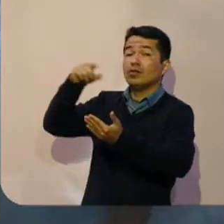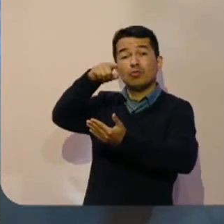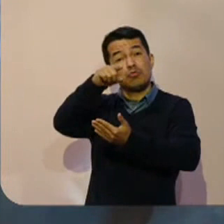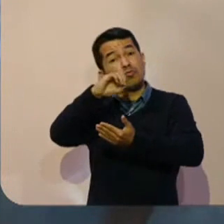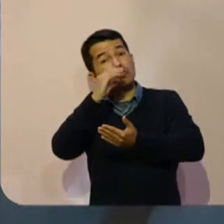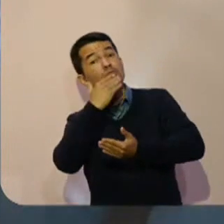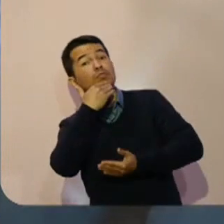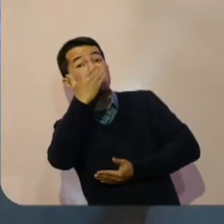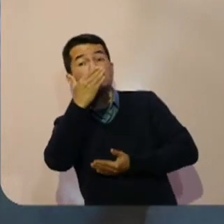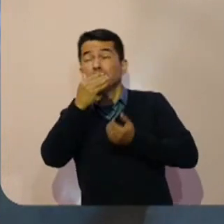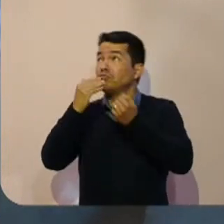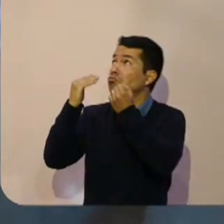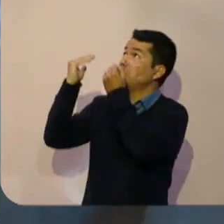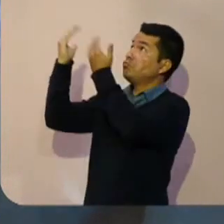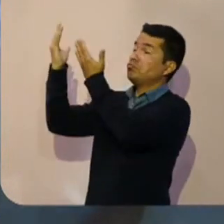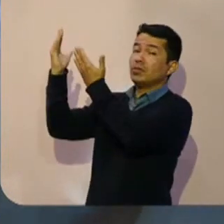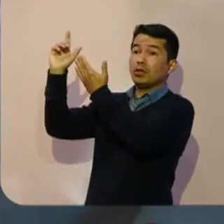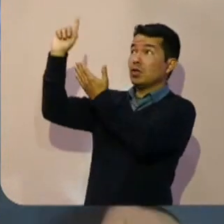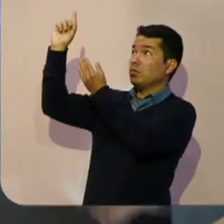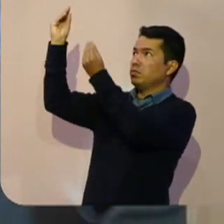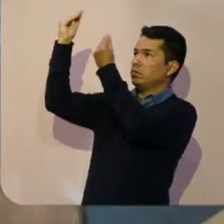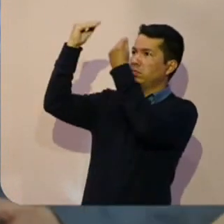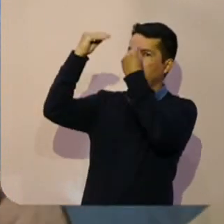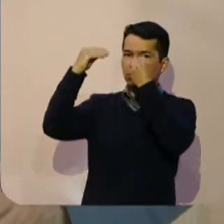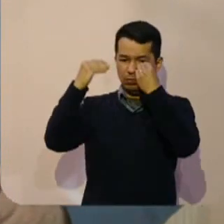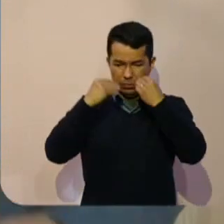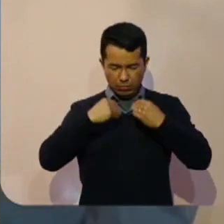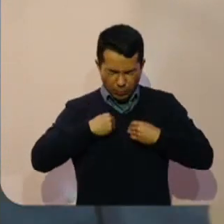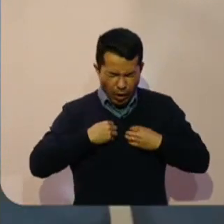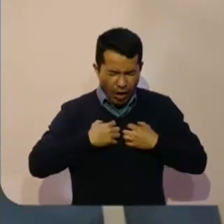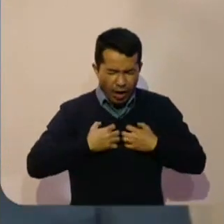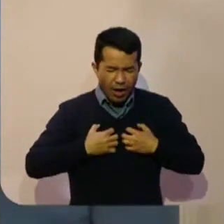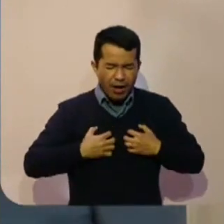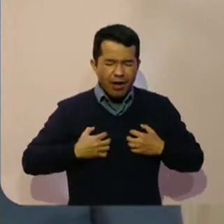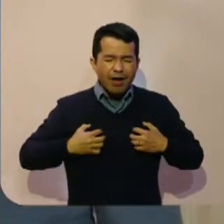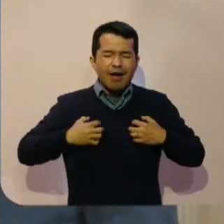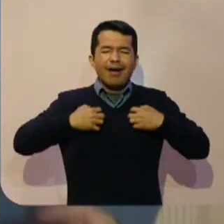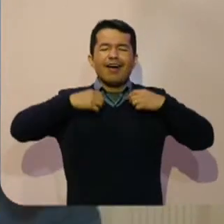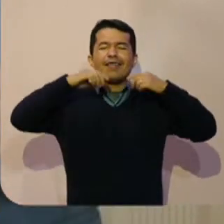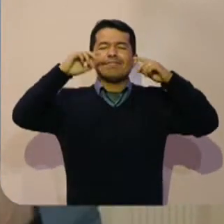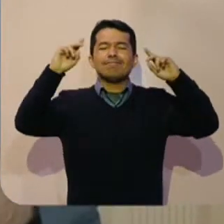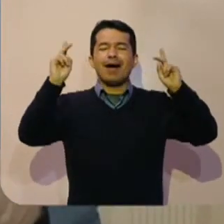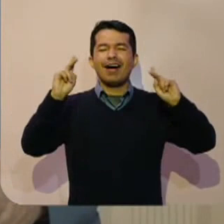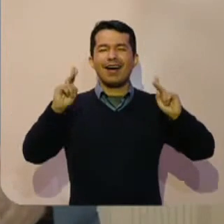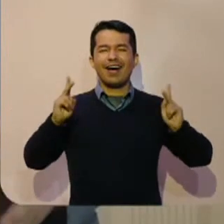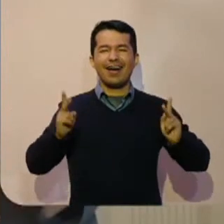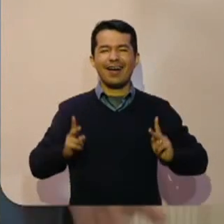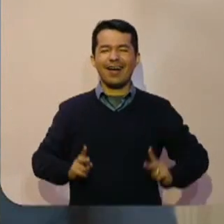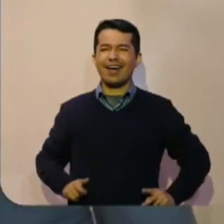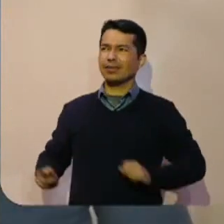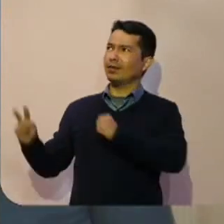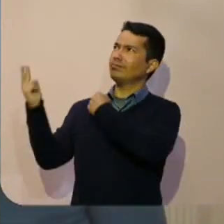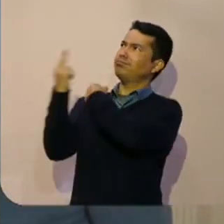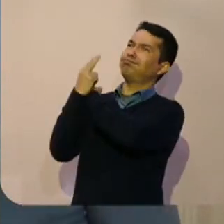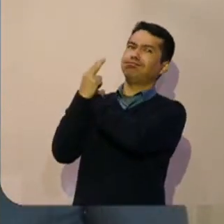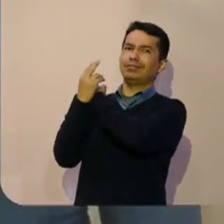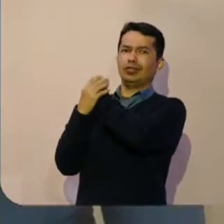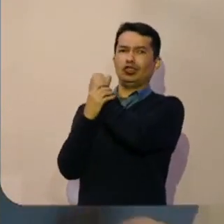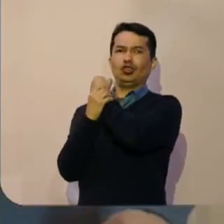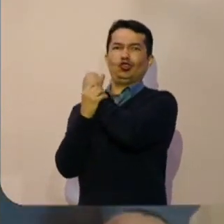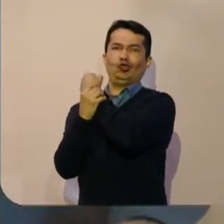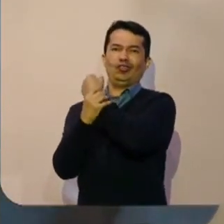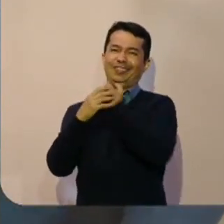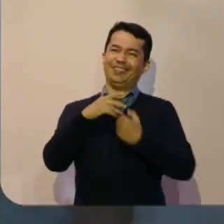Deus. E a paz de Deus, que excede todo entendimento, guardará o coração e a mente de